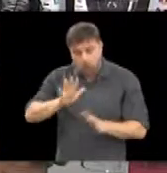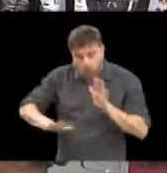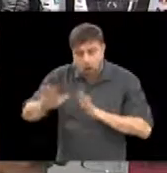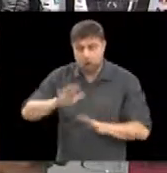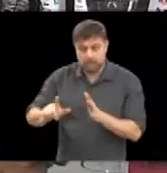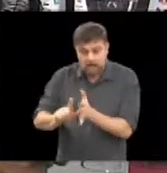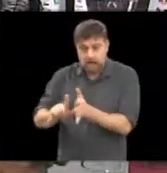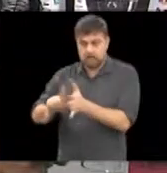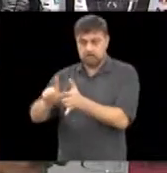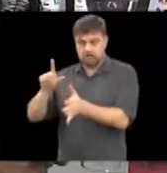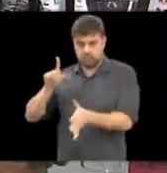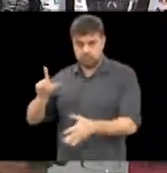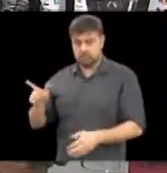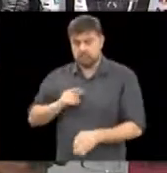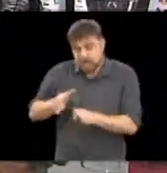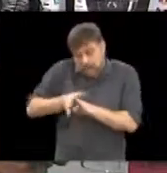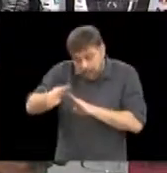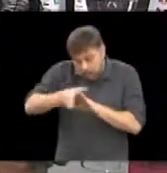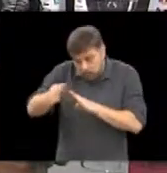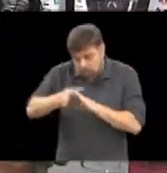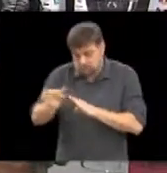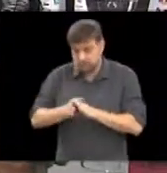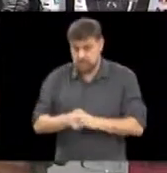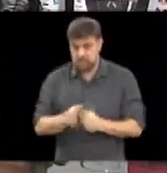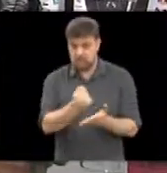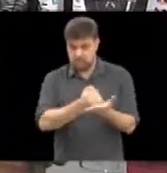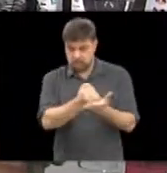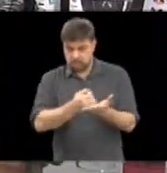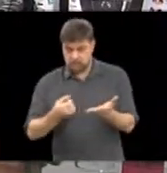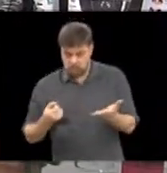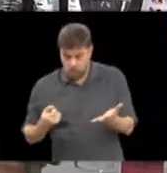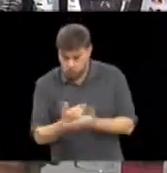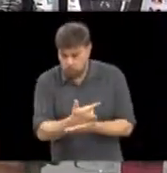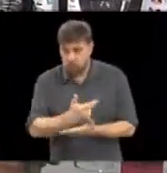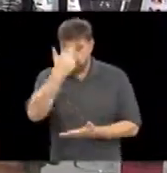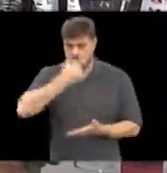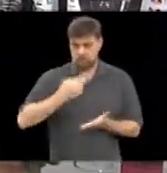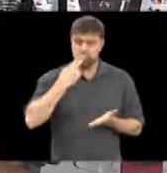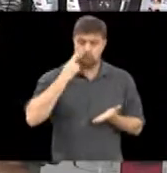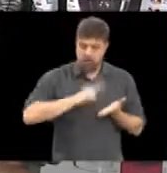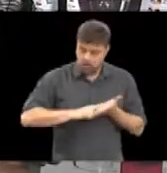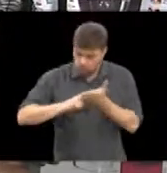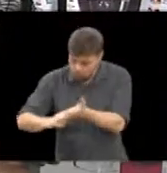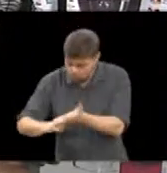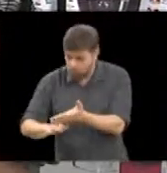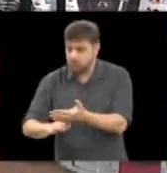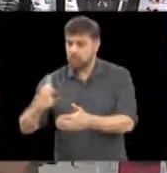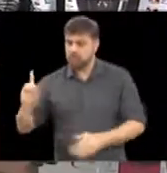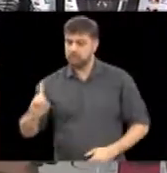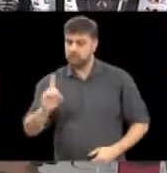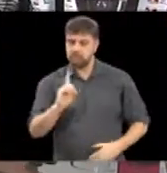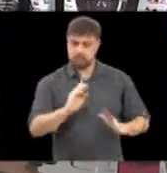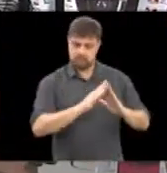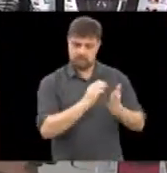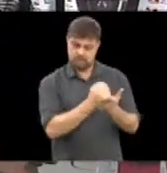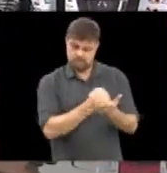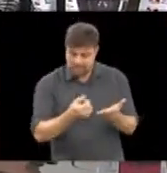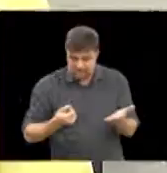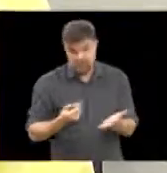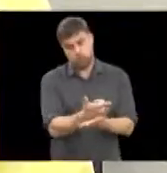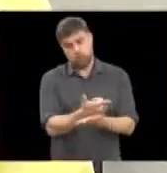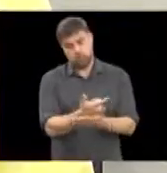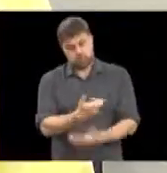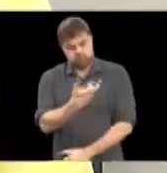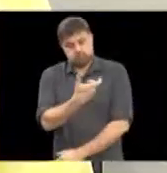né? Então, a gente tem um lugar em São Paulo que você compra, escreve uma carta ao paciente e acaba adquirindo isso para não acontecer isso,